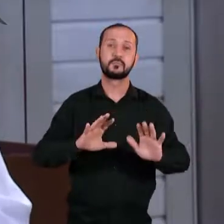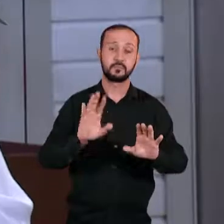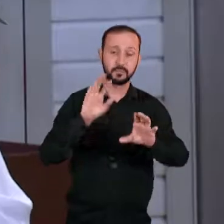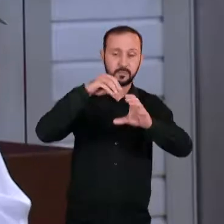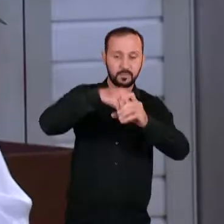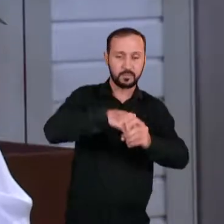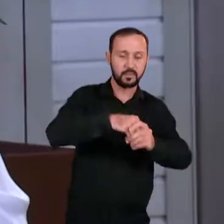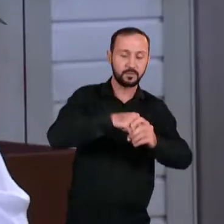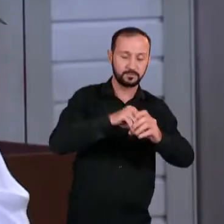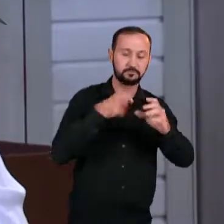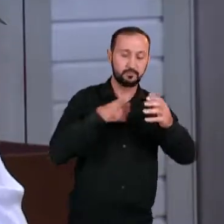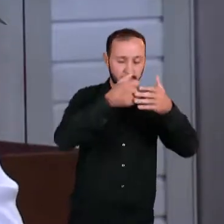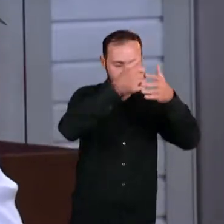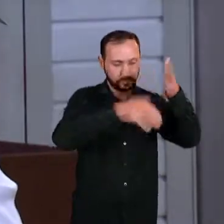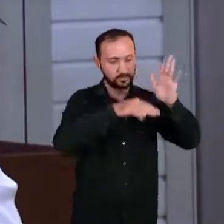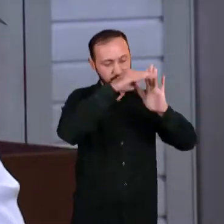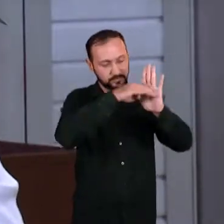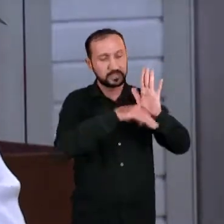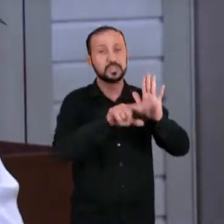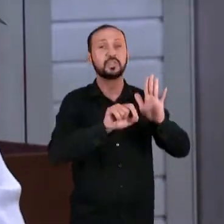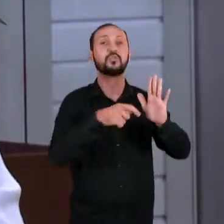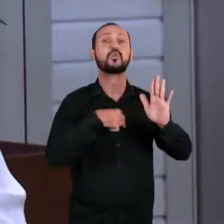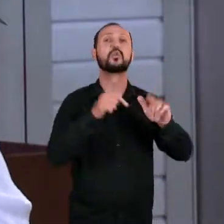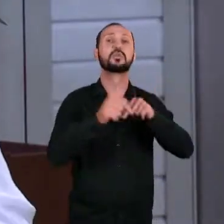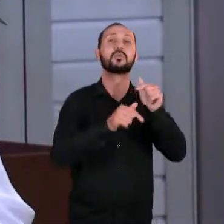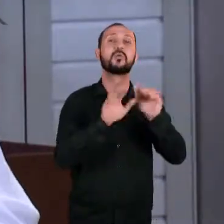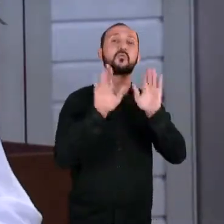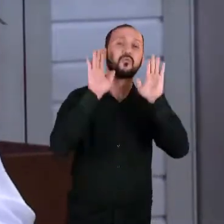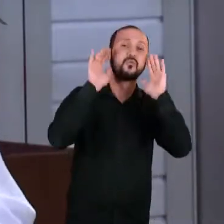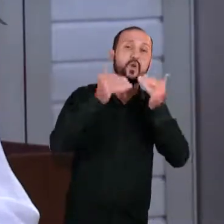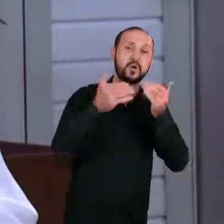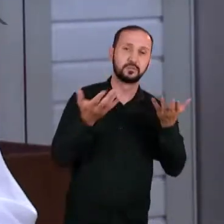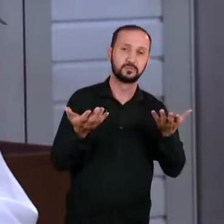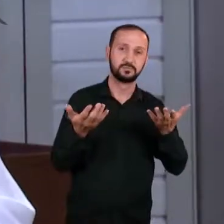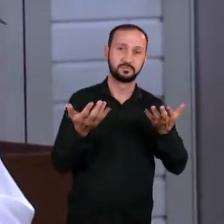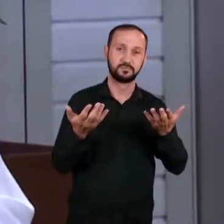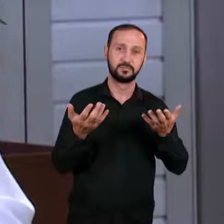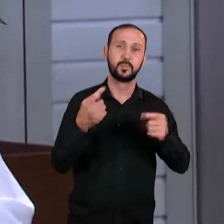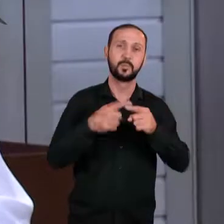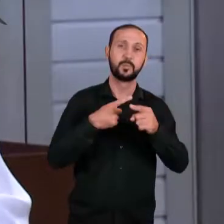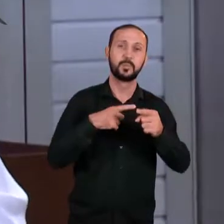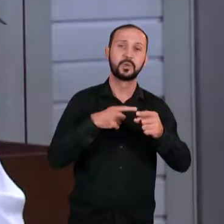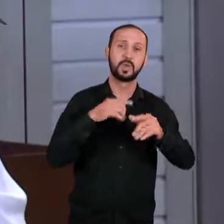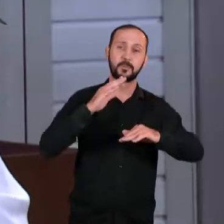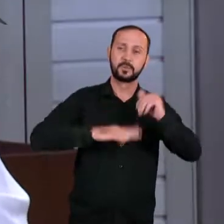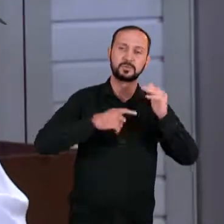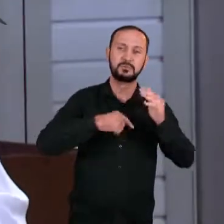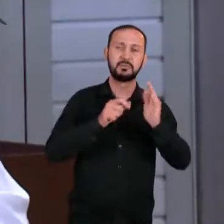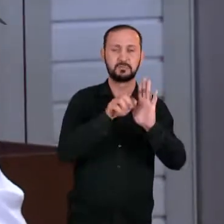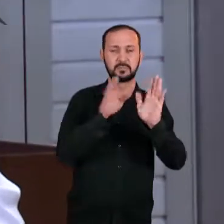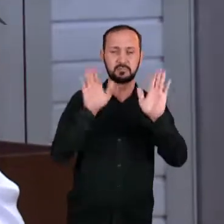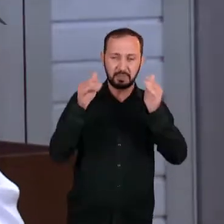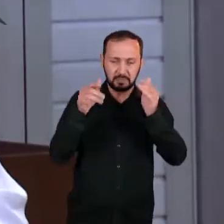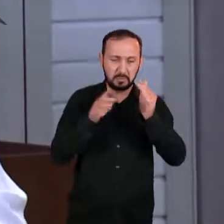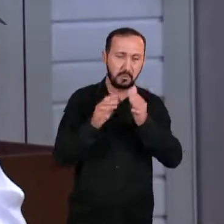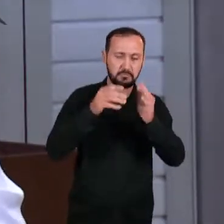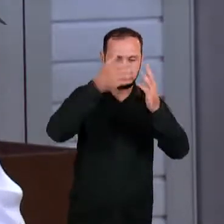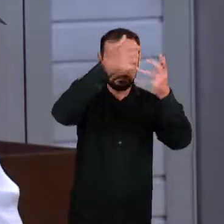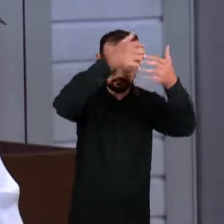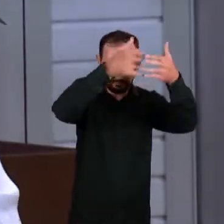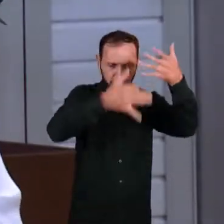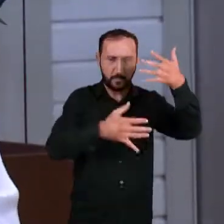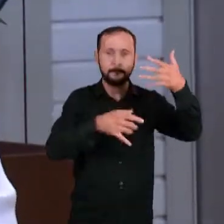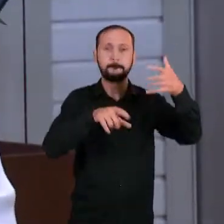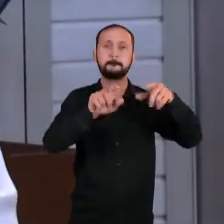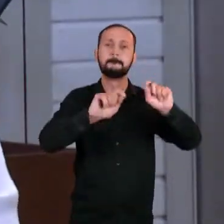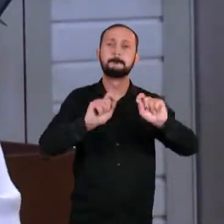profissão, o que você vai escolher realmente... quase toda profissão te dá um viés grande, né? Assim, opções. Escolher